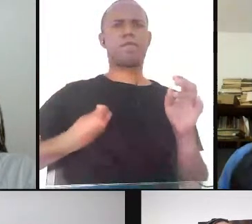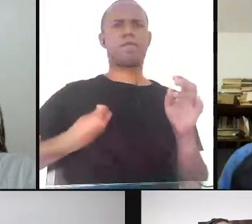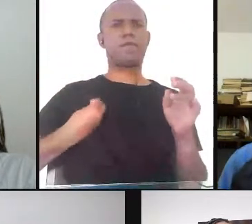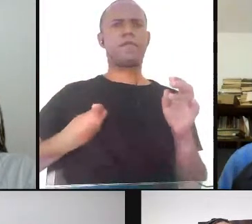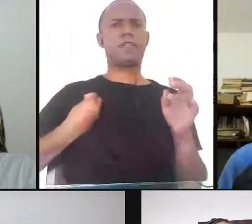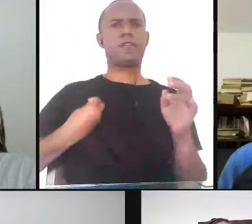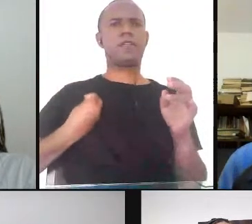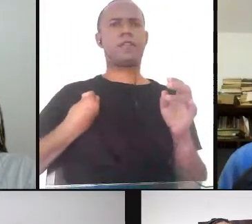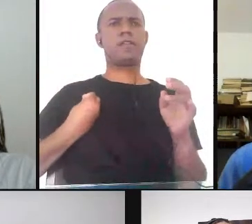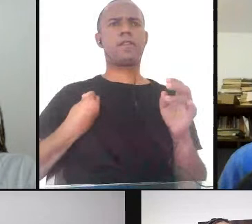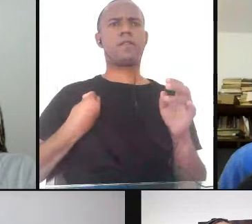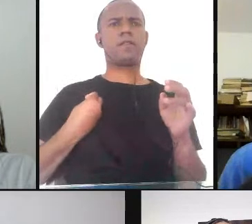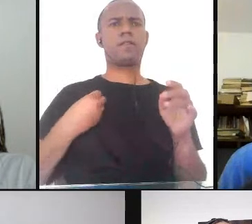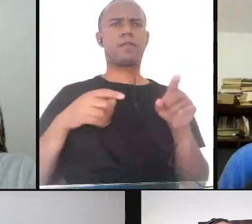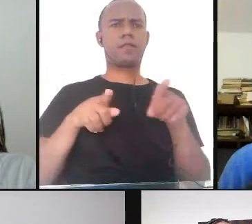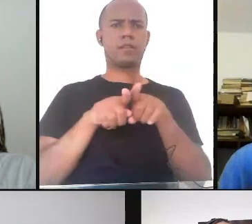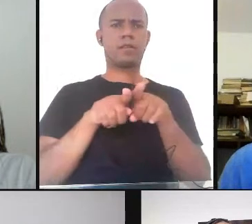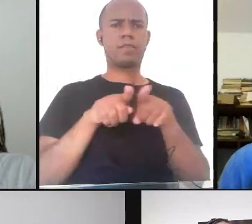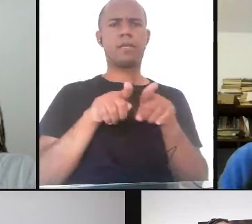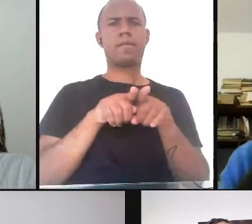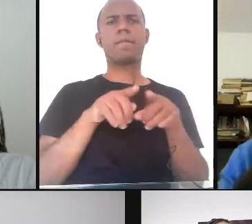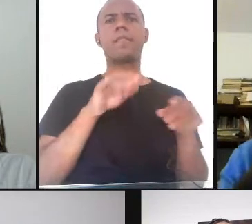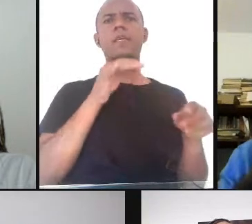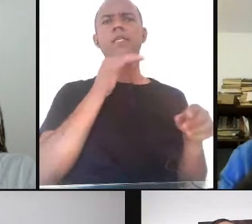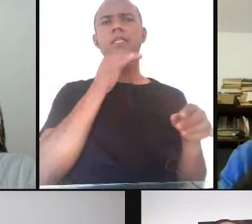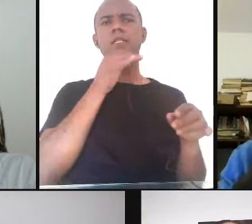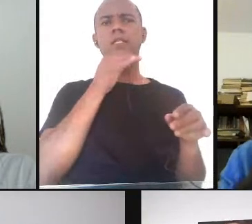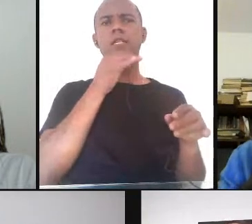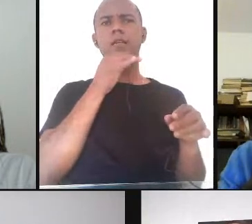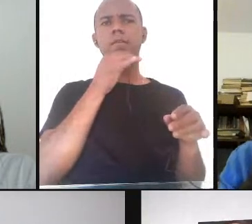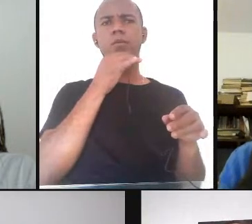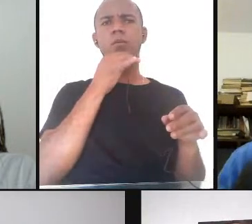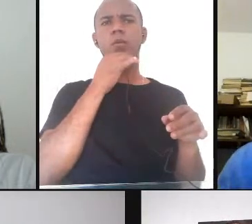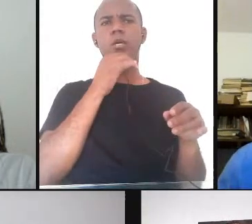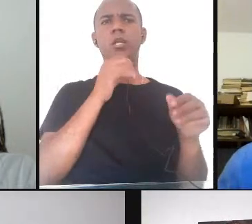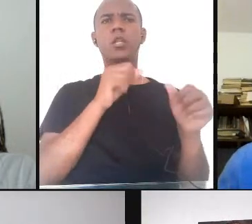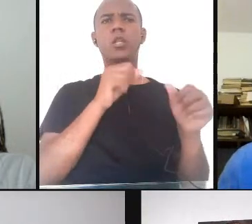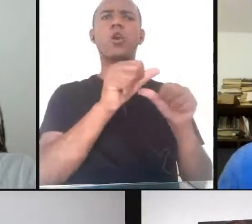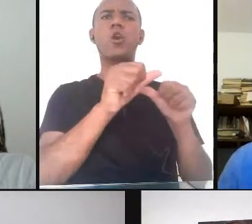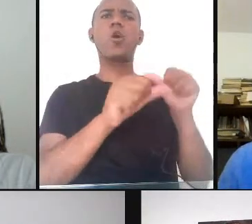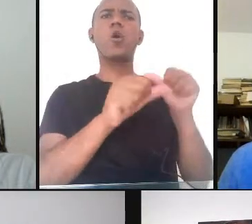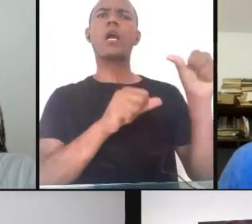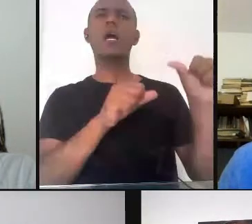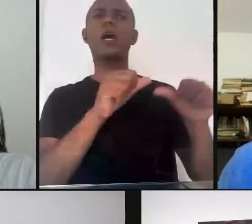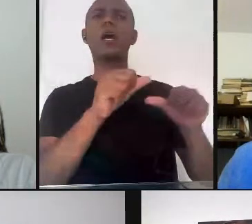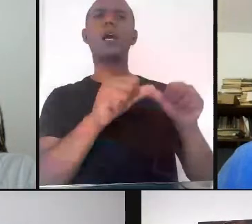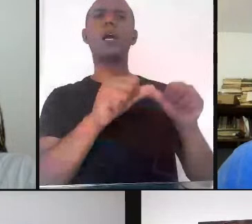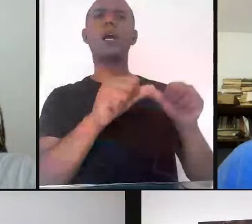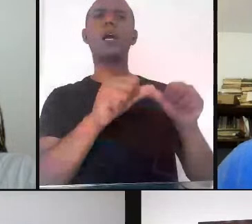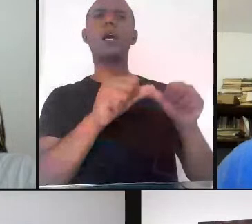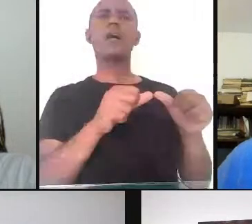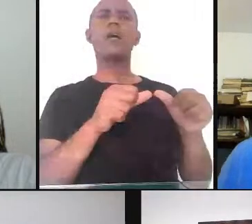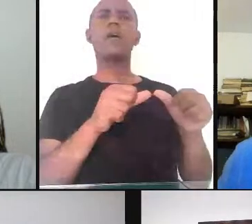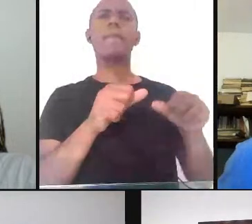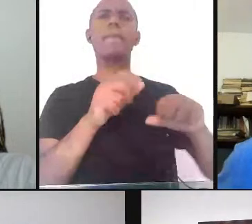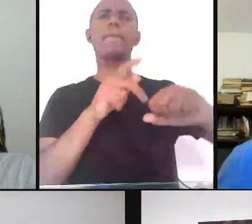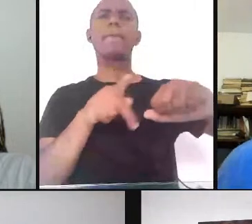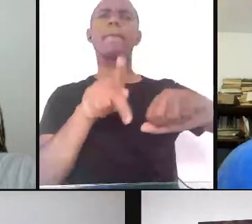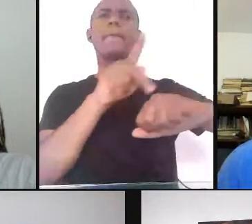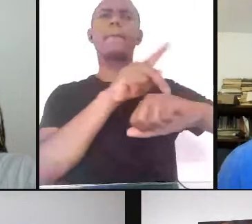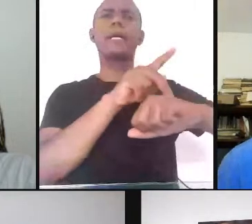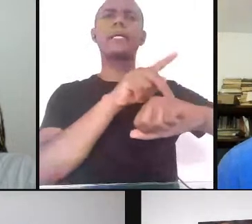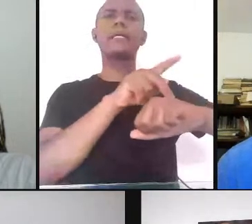exemplo, a transição de um Moçambique colonial para um Moçambique